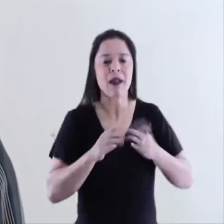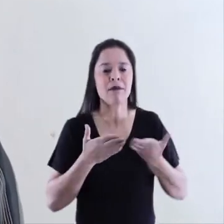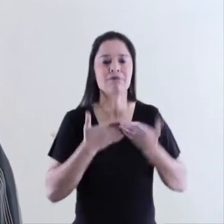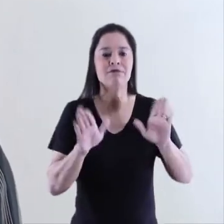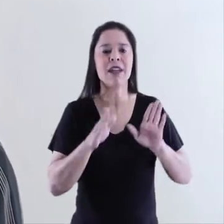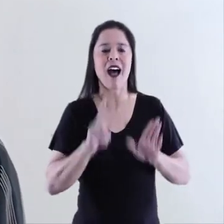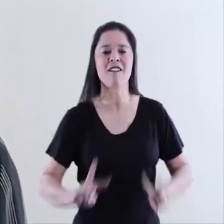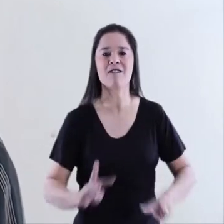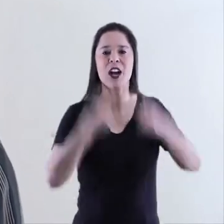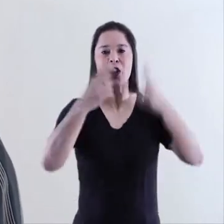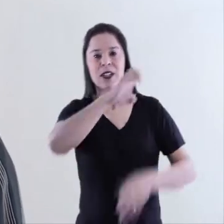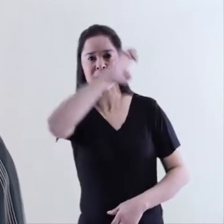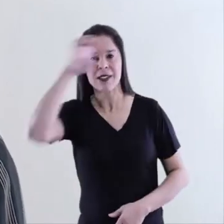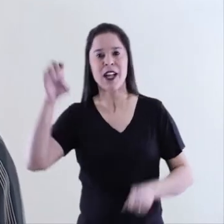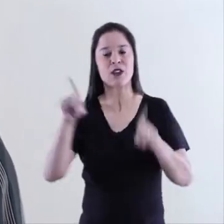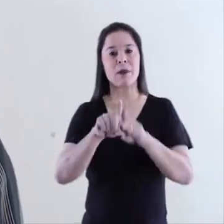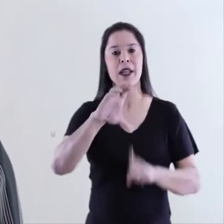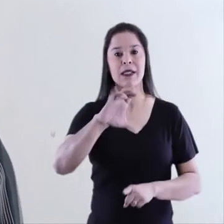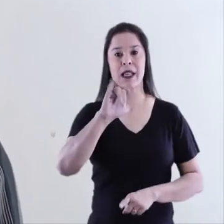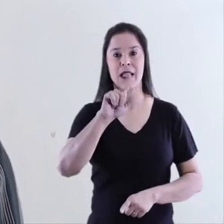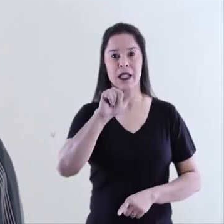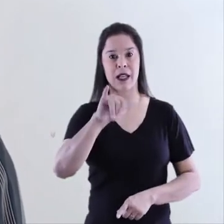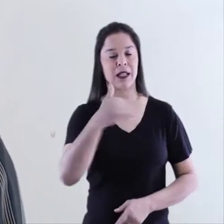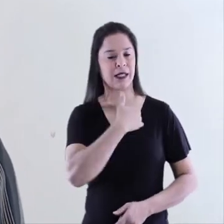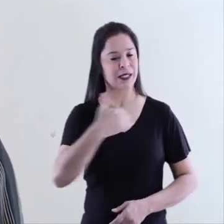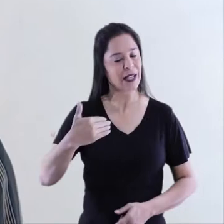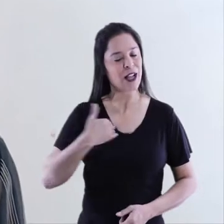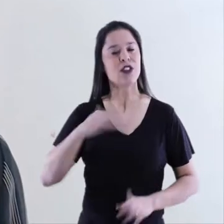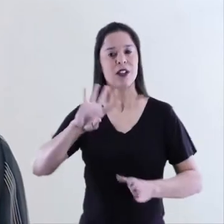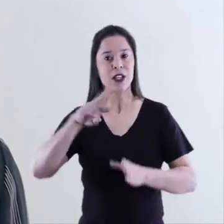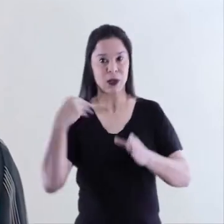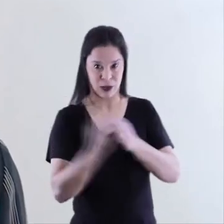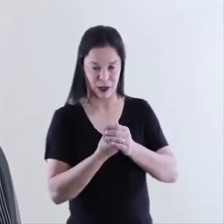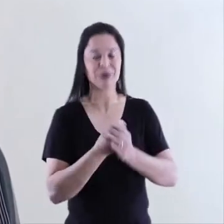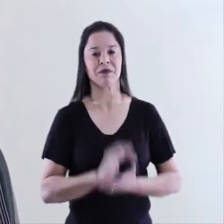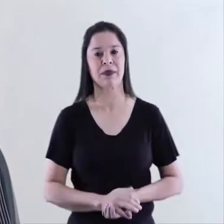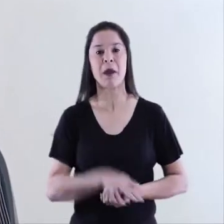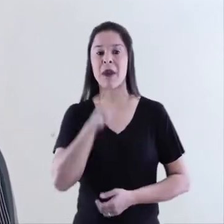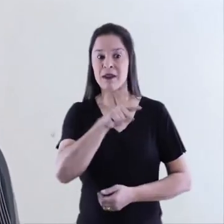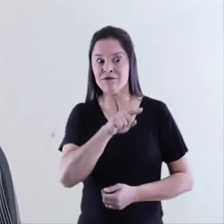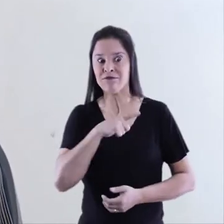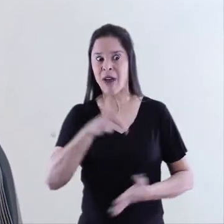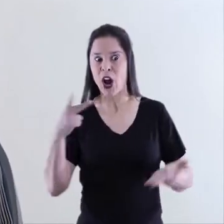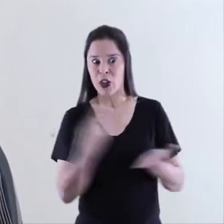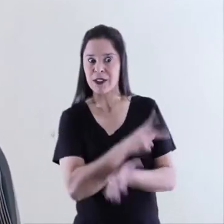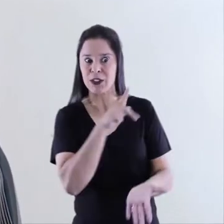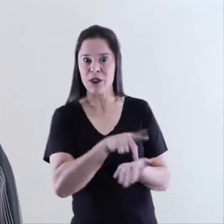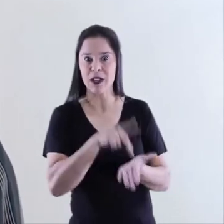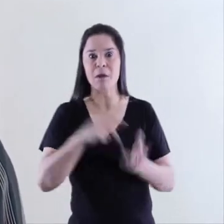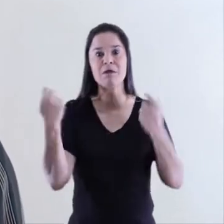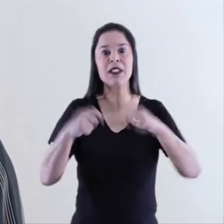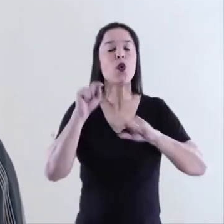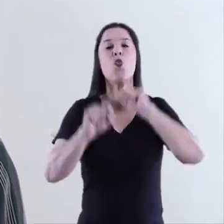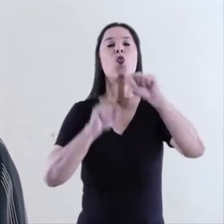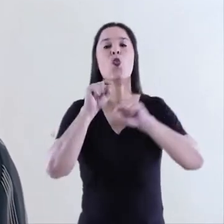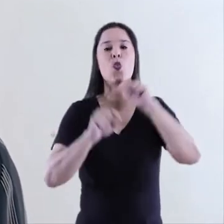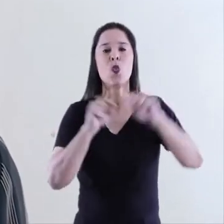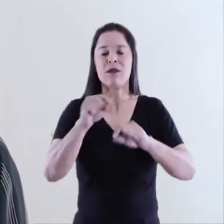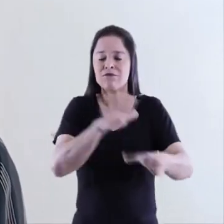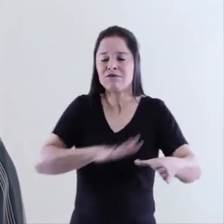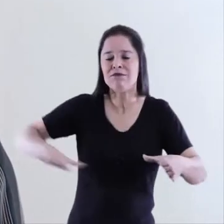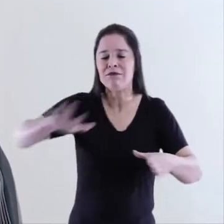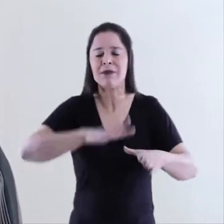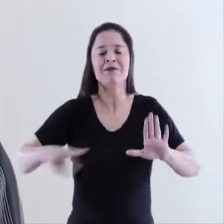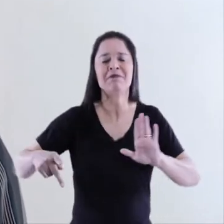acesso a valores éticos, cidadania, saúde e inclusão social. Para que isso aconteça, faz-se necessário um